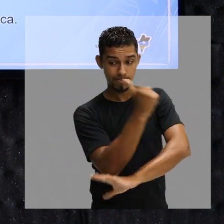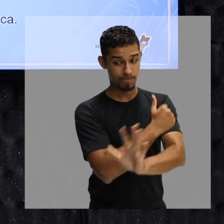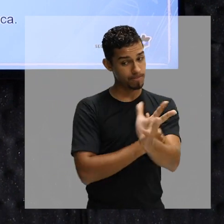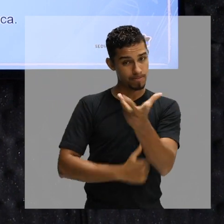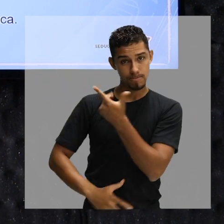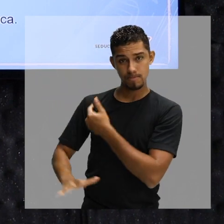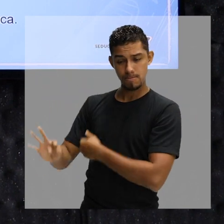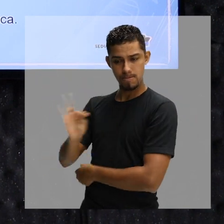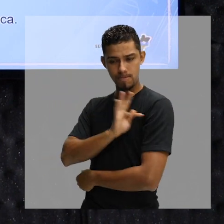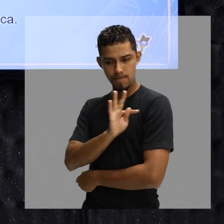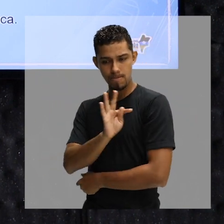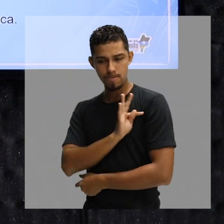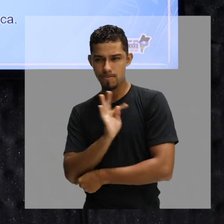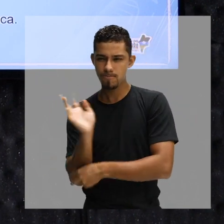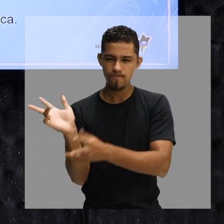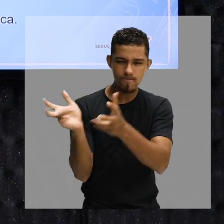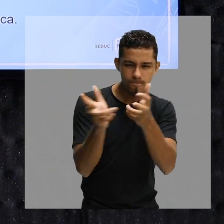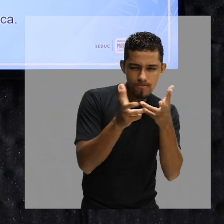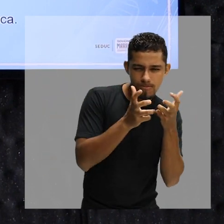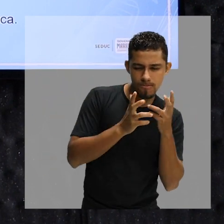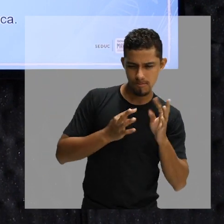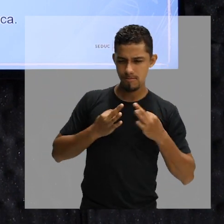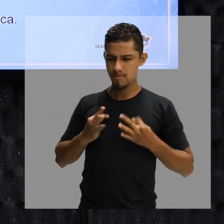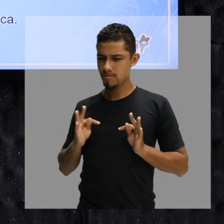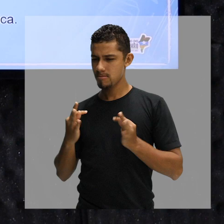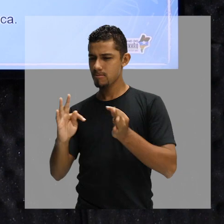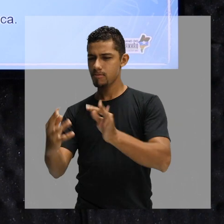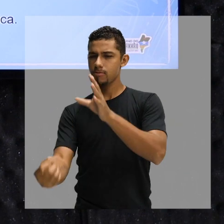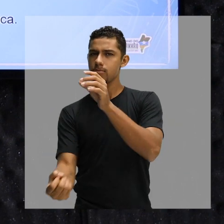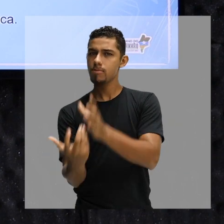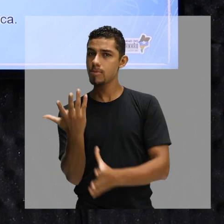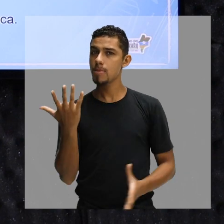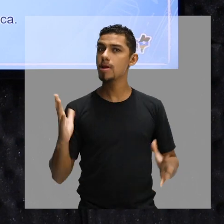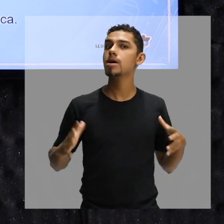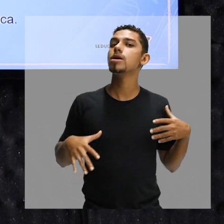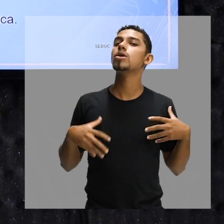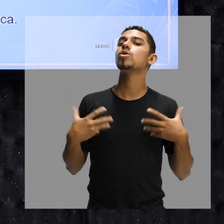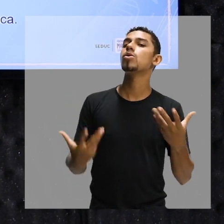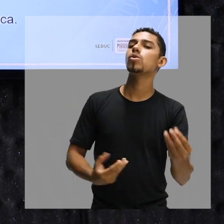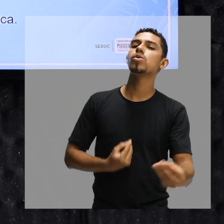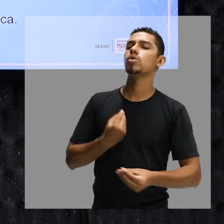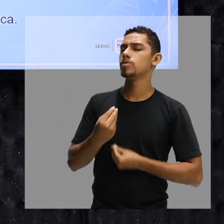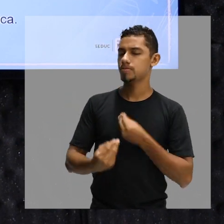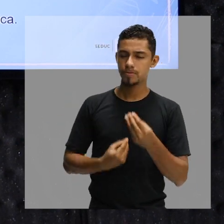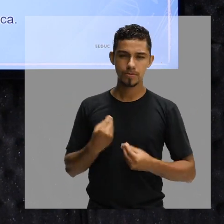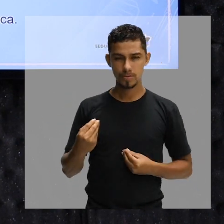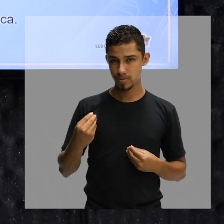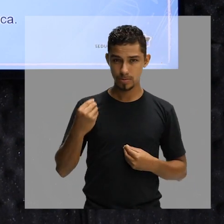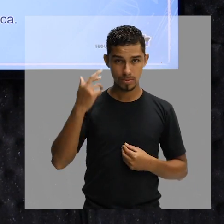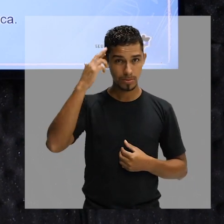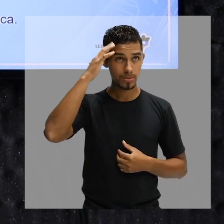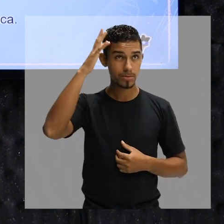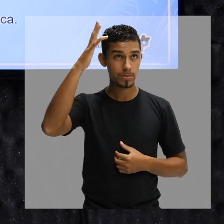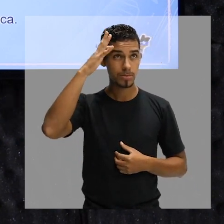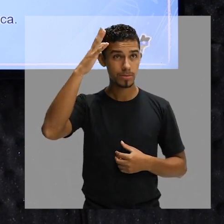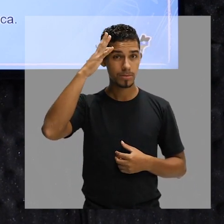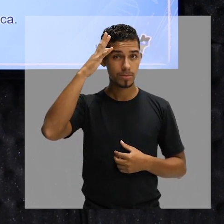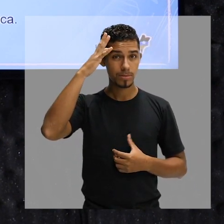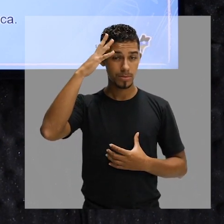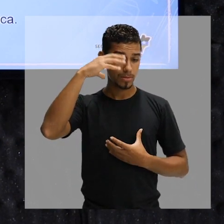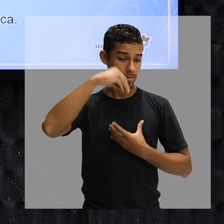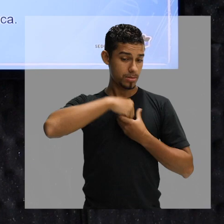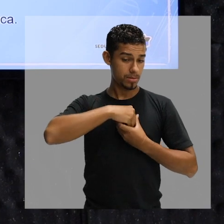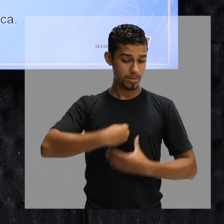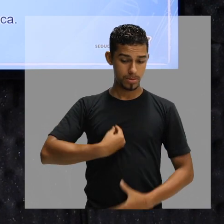das técnicas, produção tecnológica. Veja só. As ideias de retorno à vida natural,